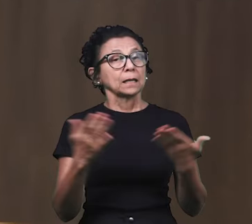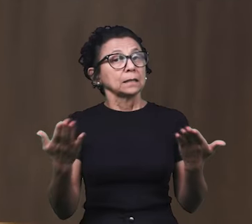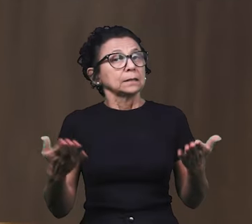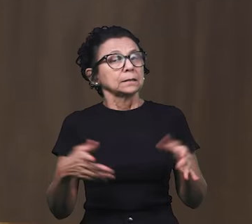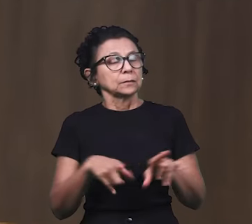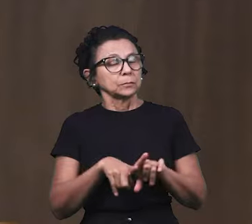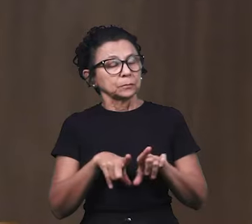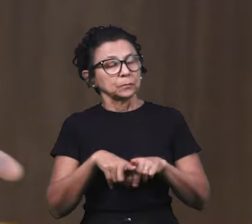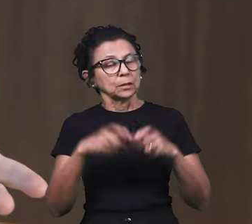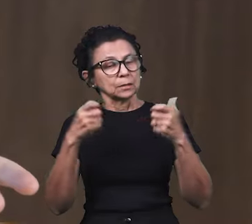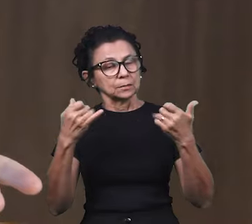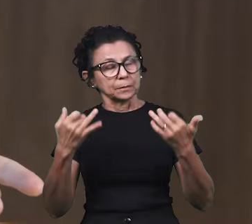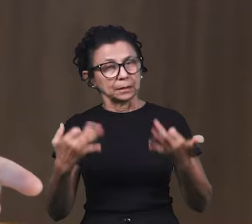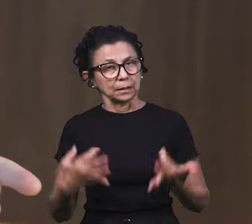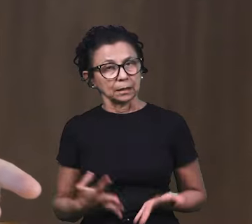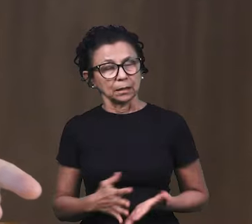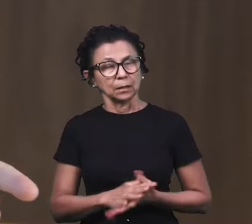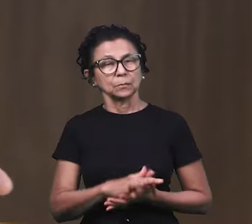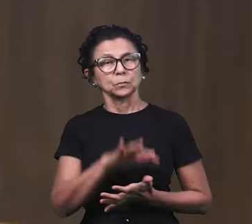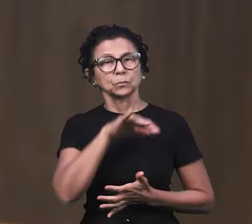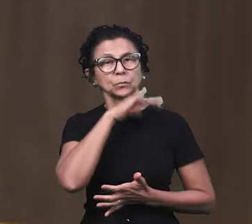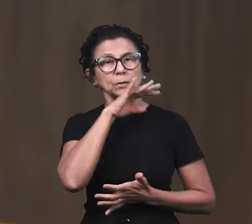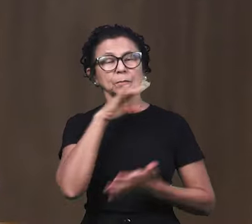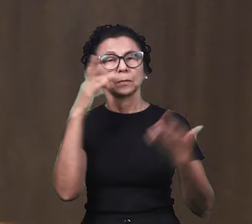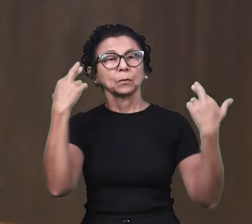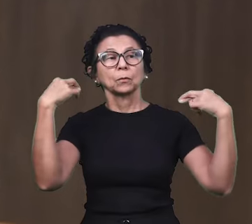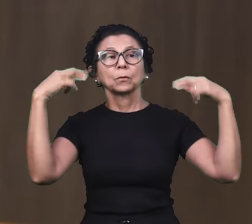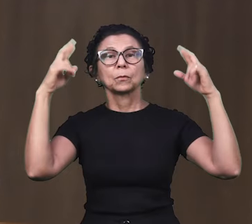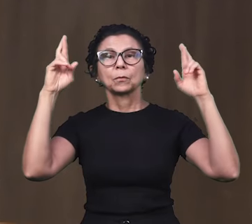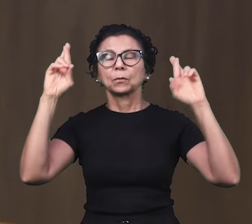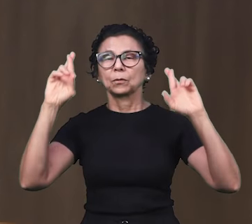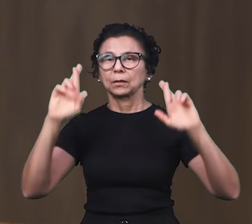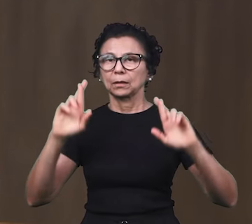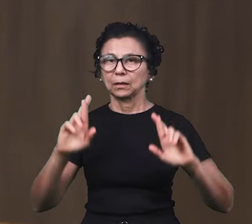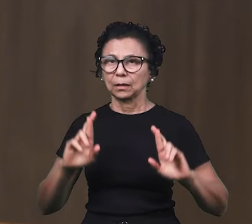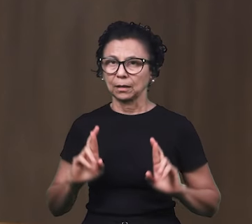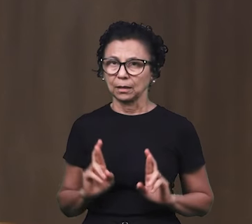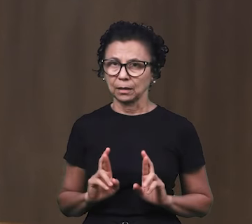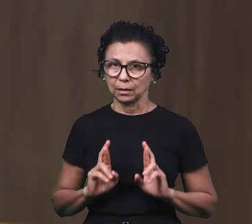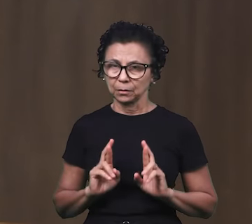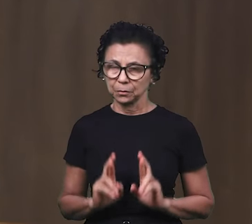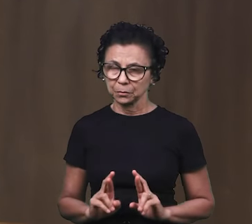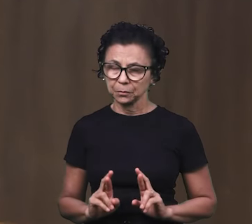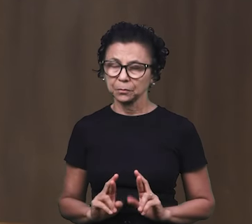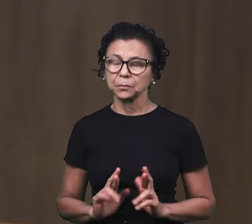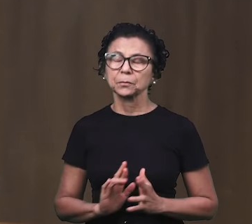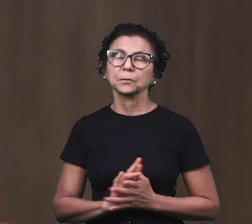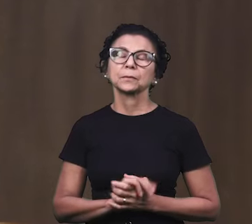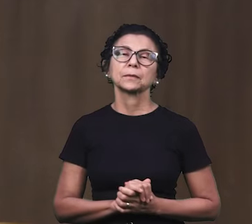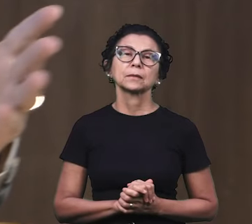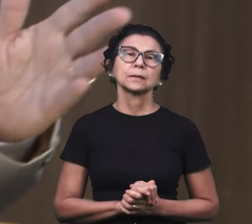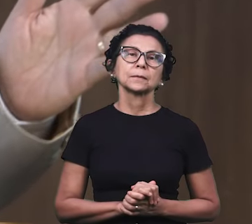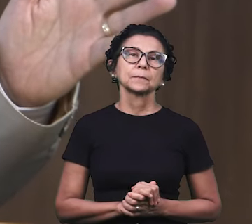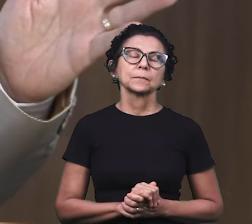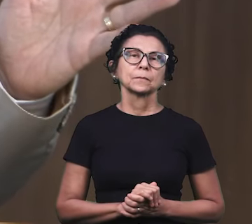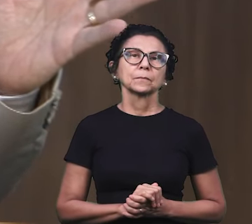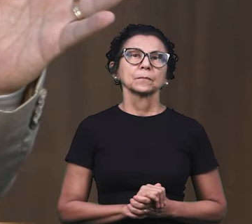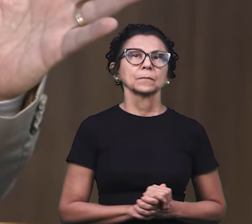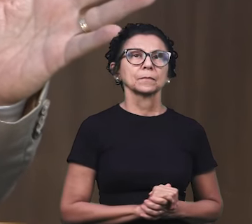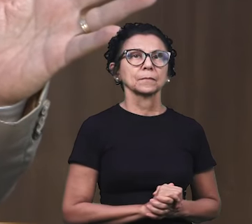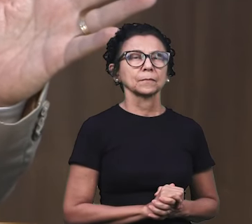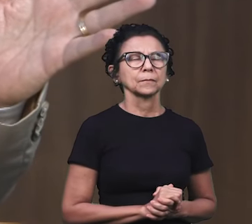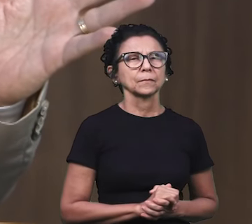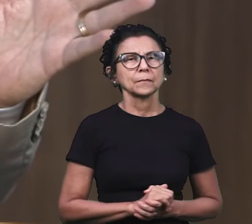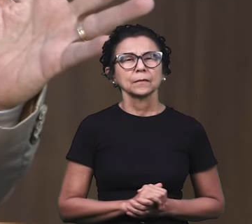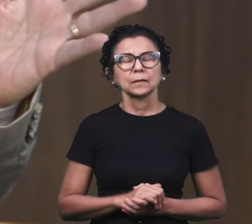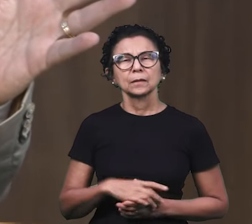nesse programa, nos episódios anteriores. A festa da Páscoa acontecia no primeiro mês, a partir do